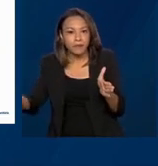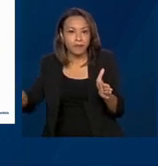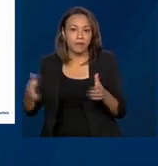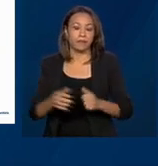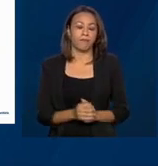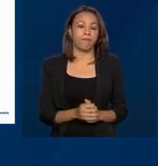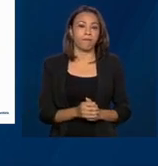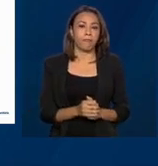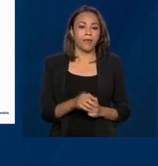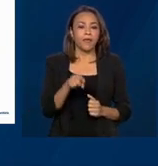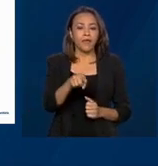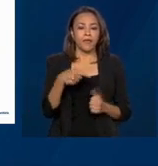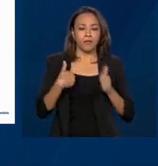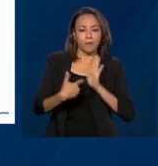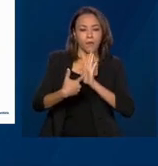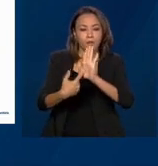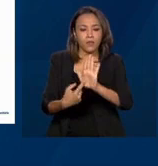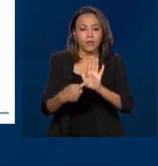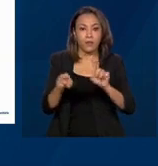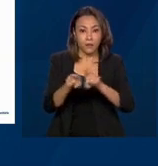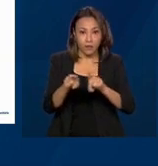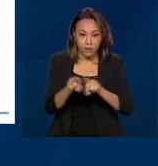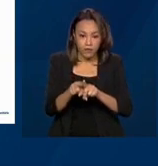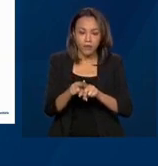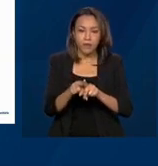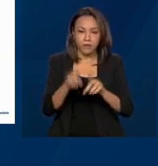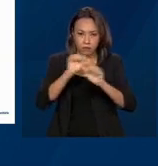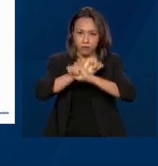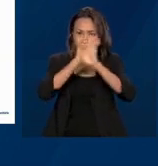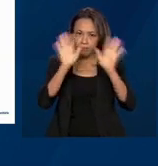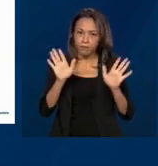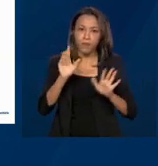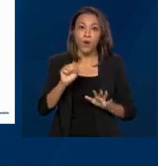E desse destaque, eu acho que também reforçar essa questão, né?